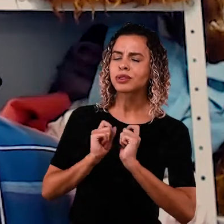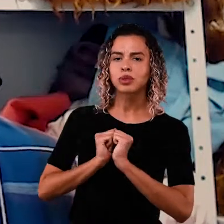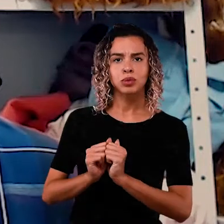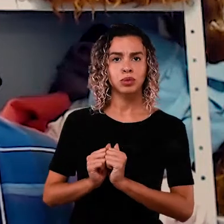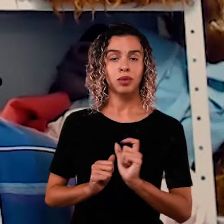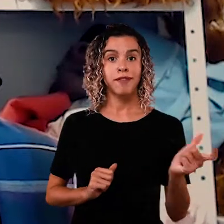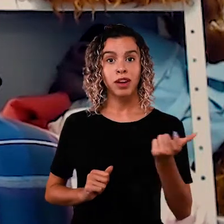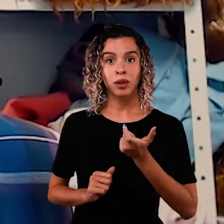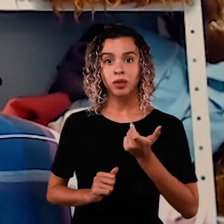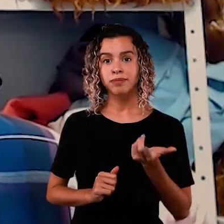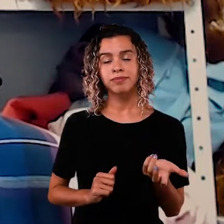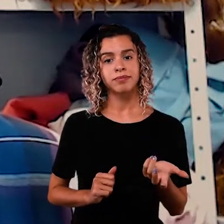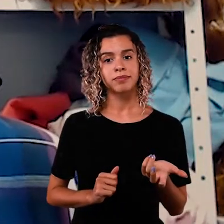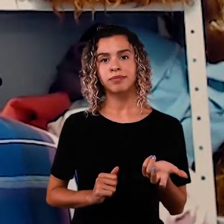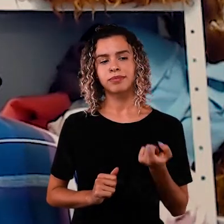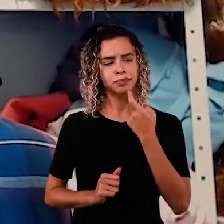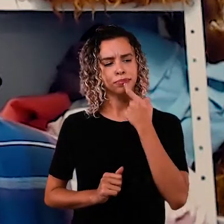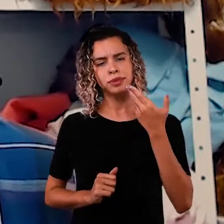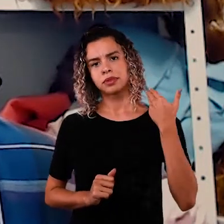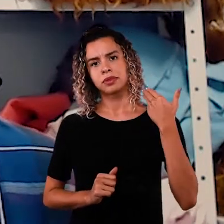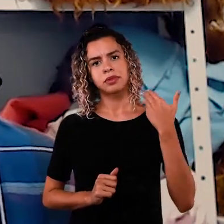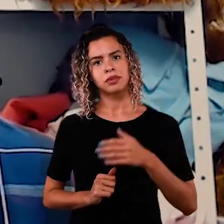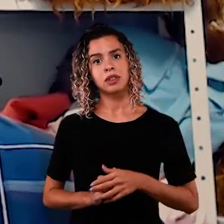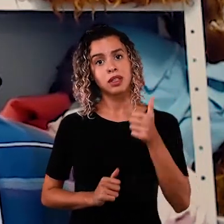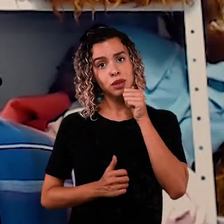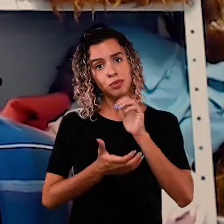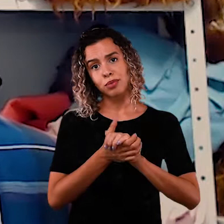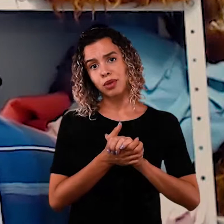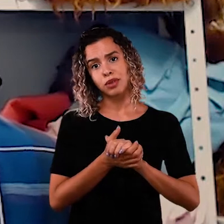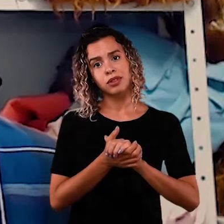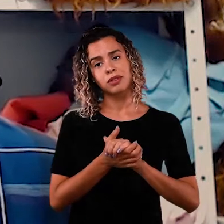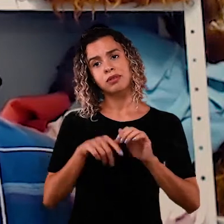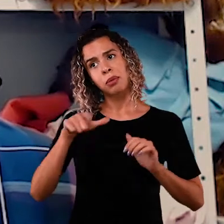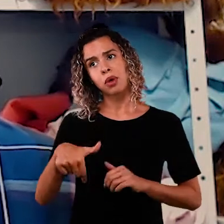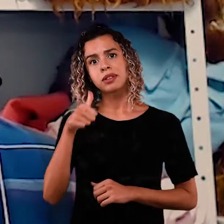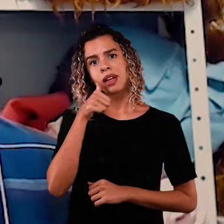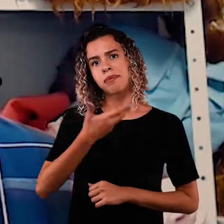você, né? Muito recentemente, que foi com a minha esposa, depois com a minha melhor amiga.